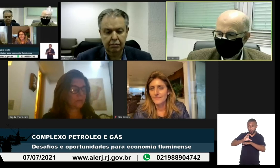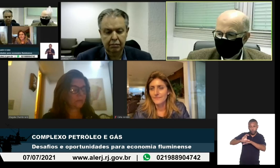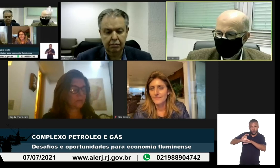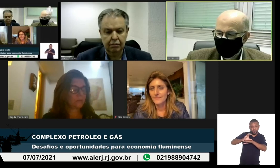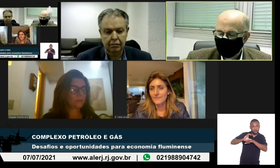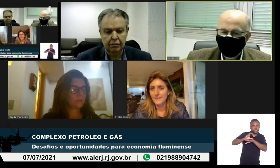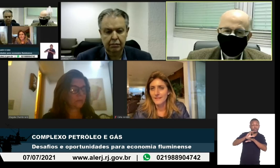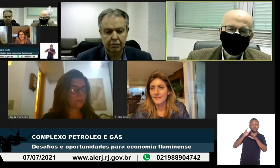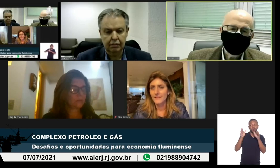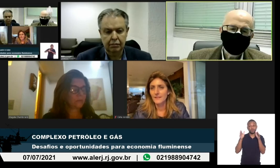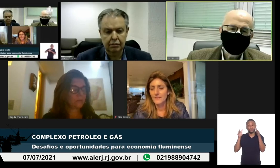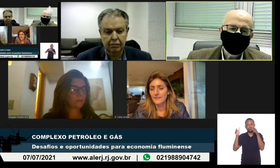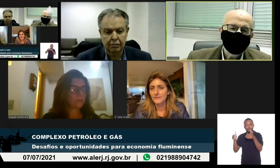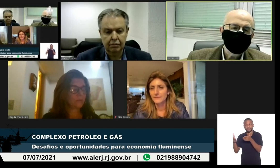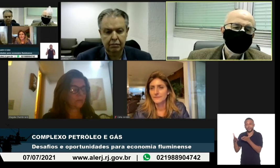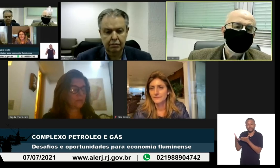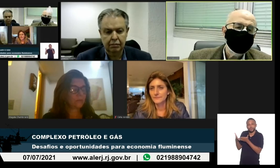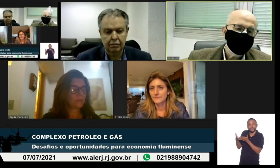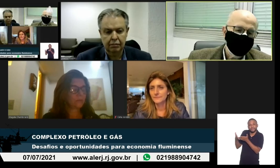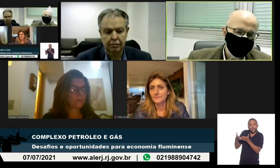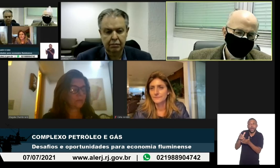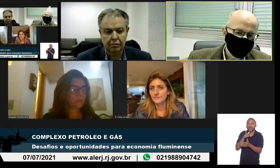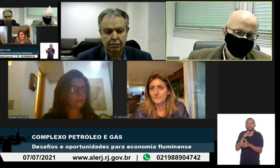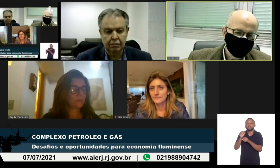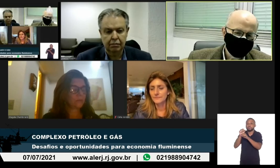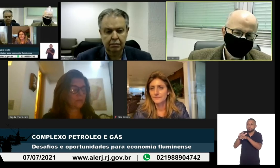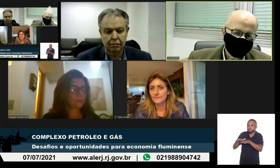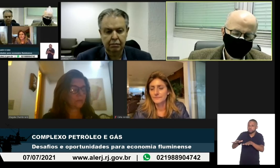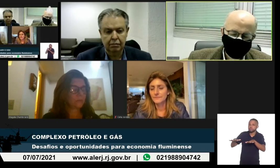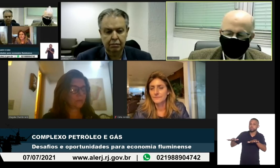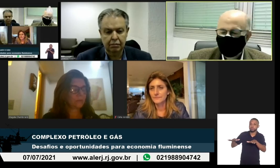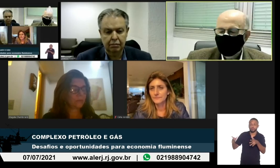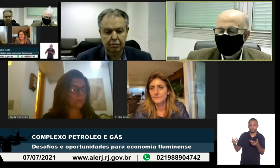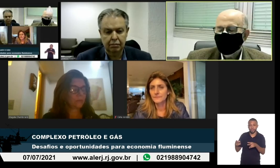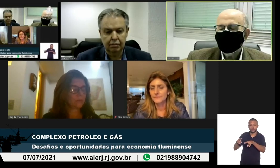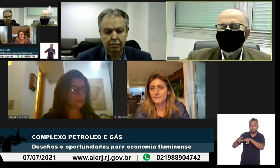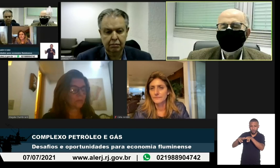né? Por causa dos afretamentos